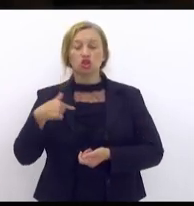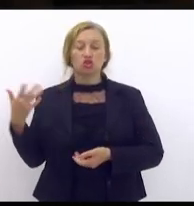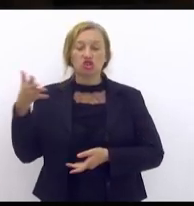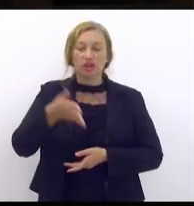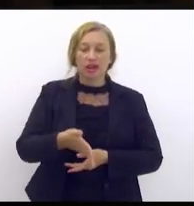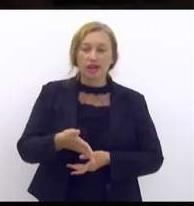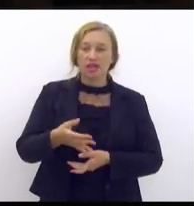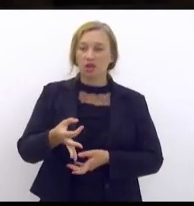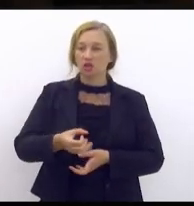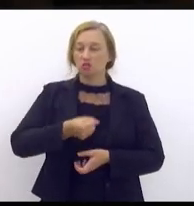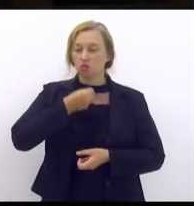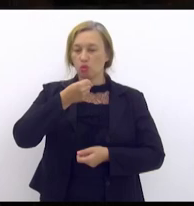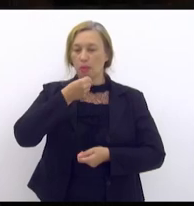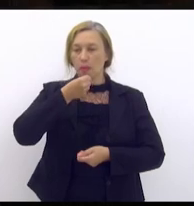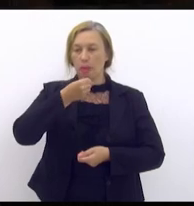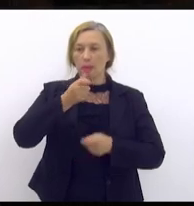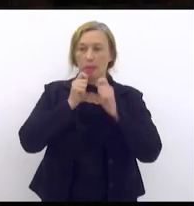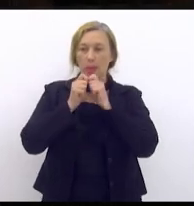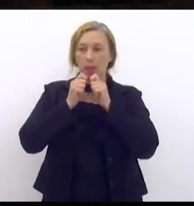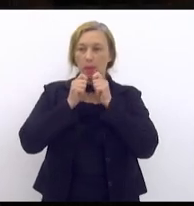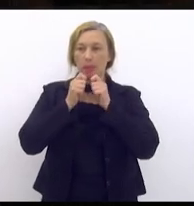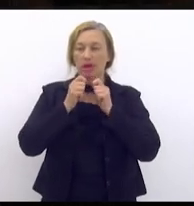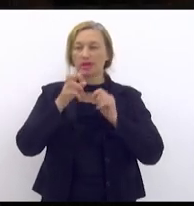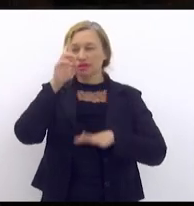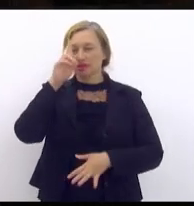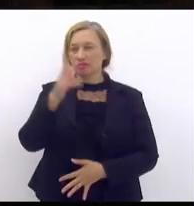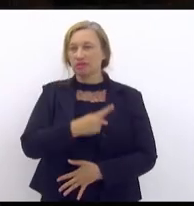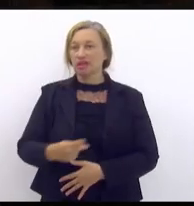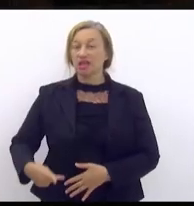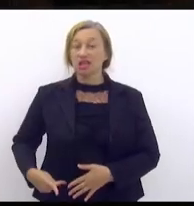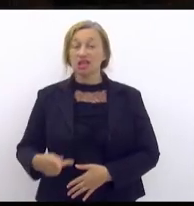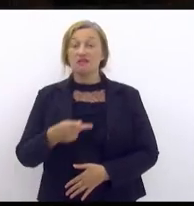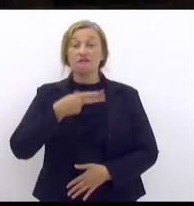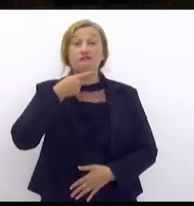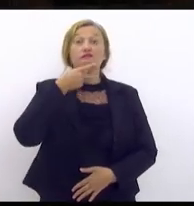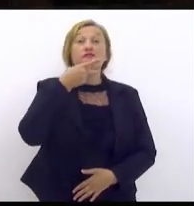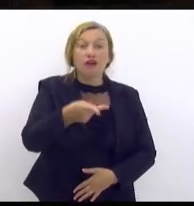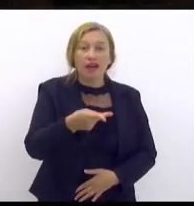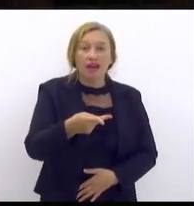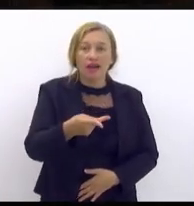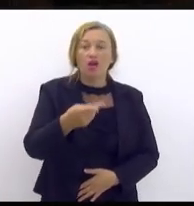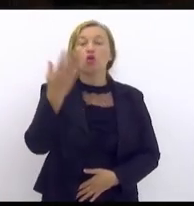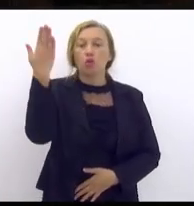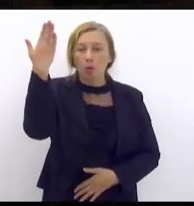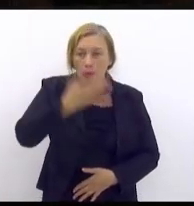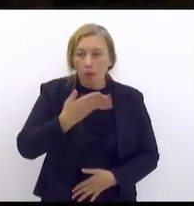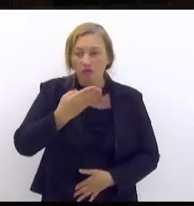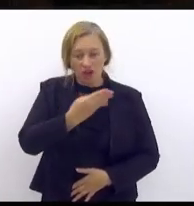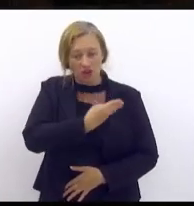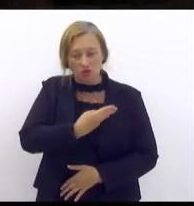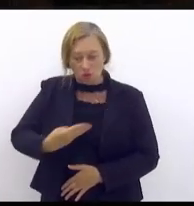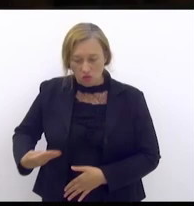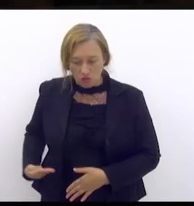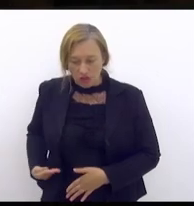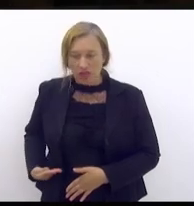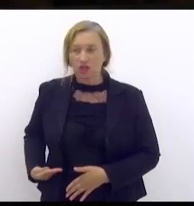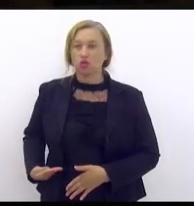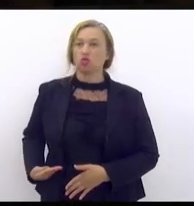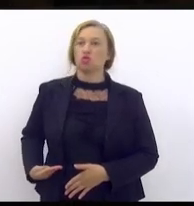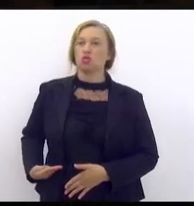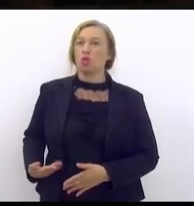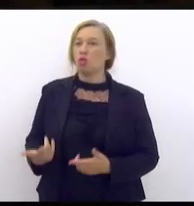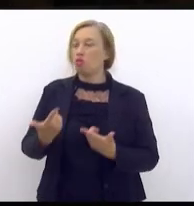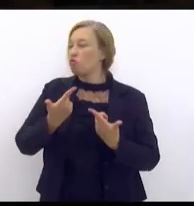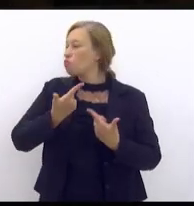nesse microfone, senhora presidente, e afirmar que o governador não